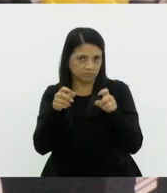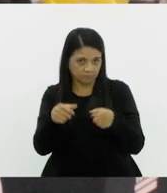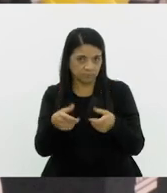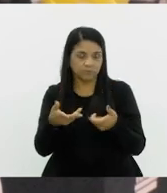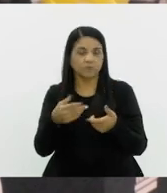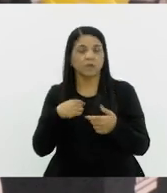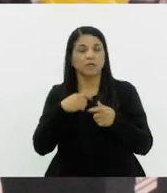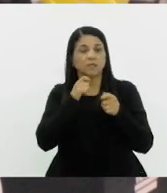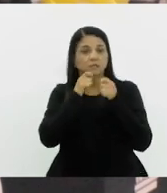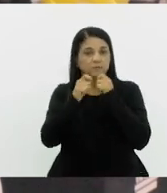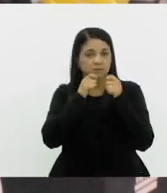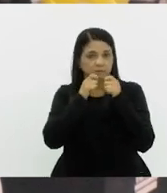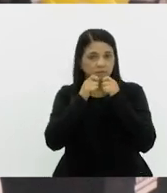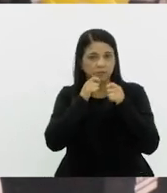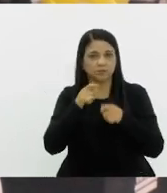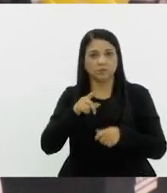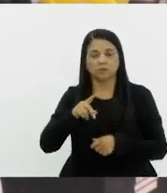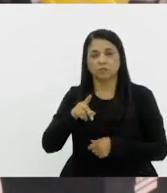o Trigueiro